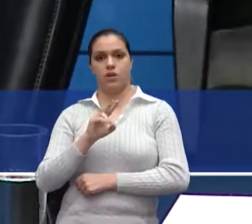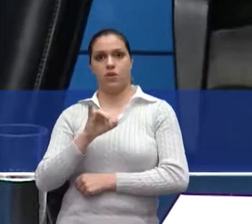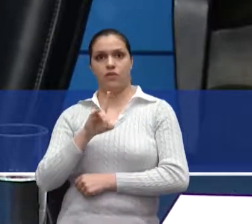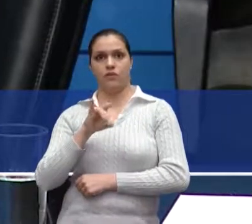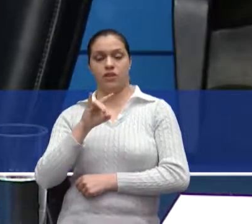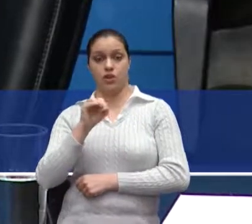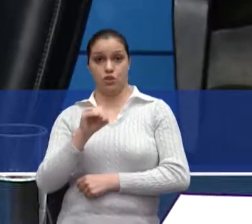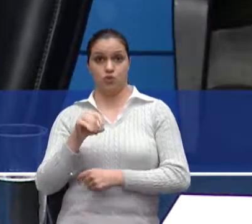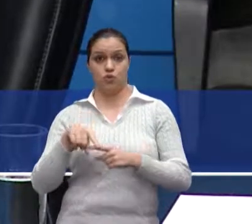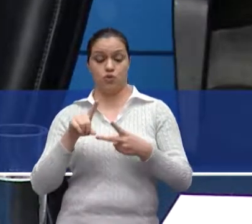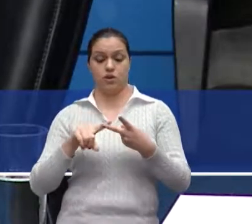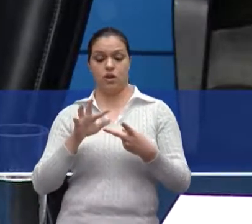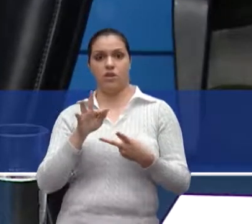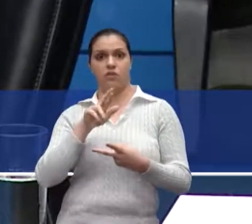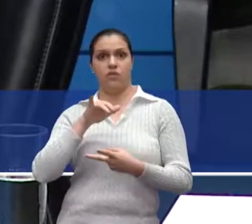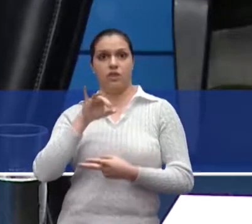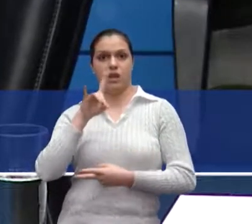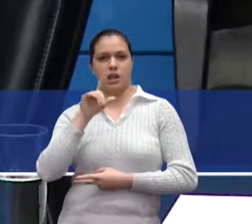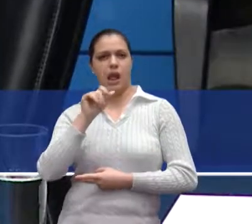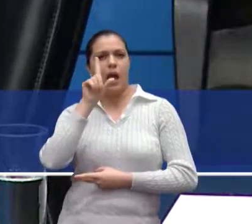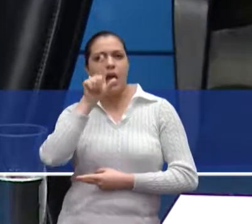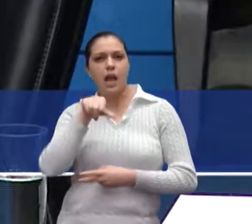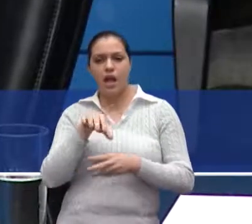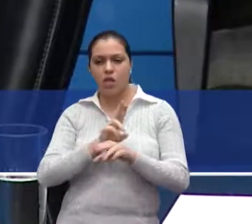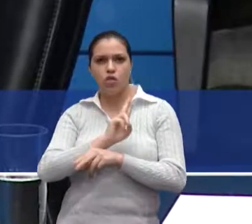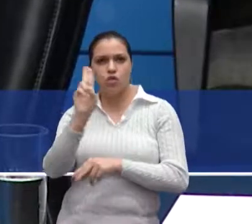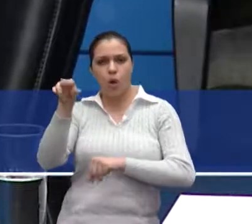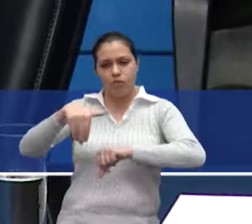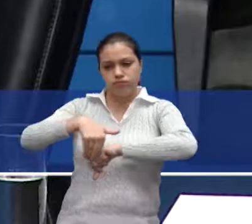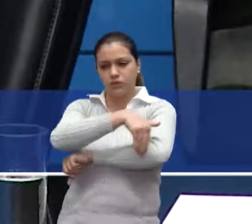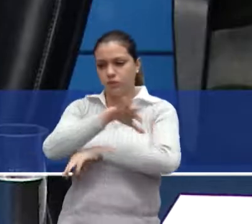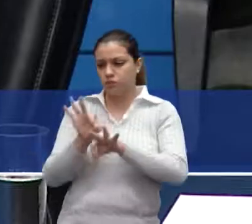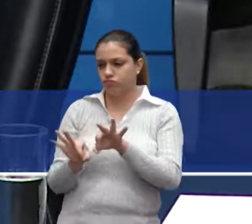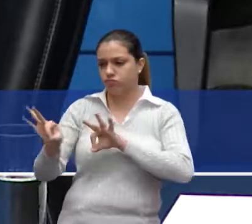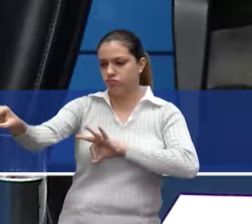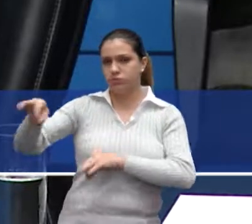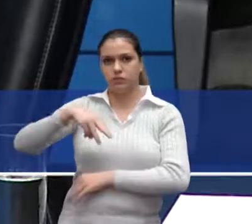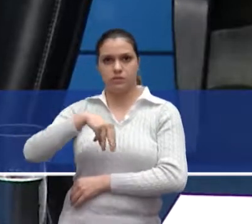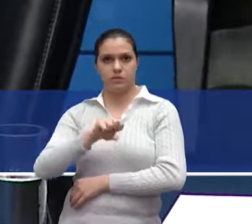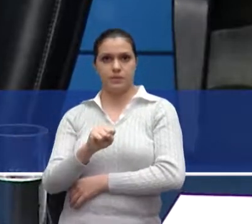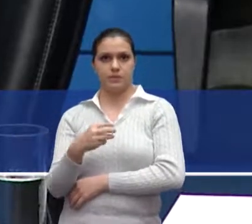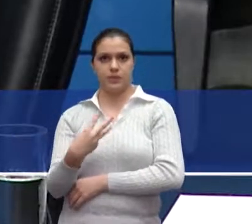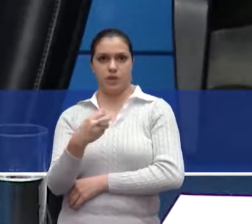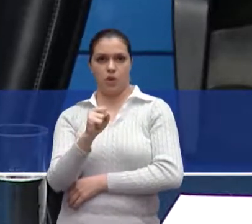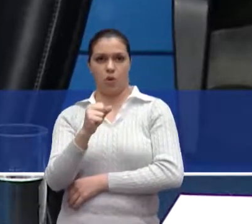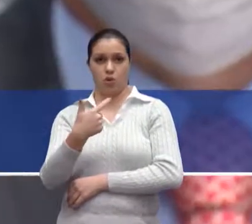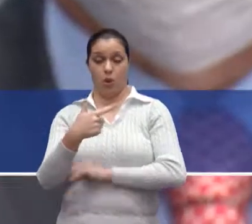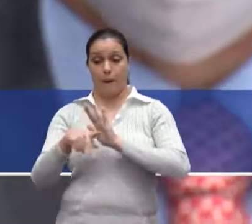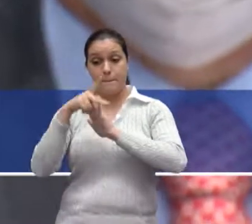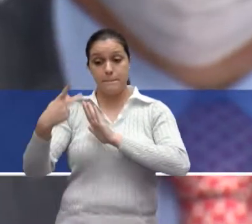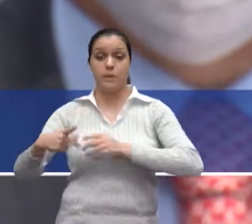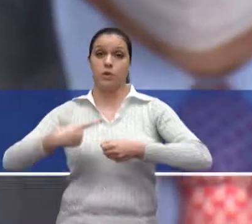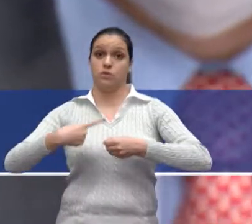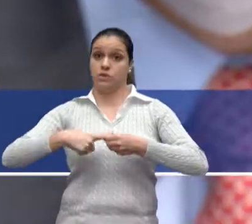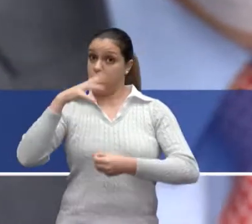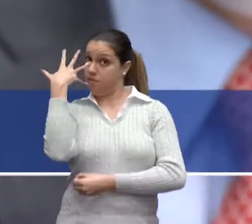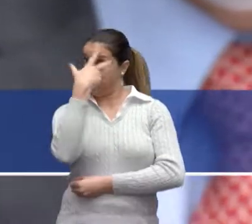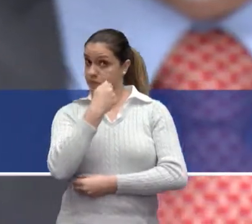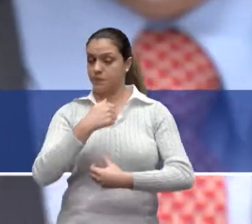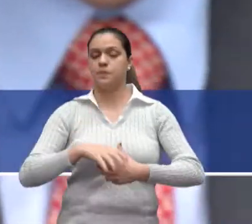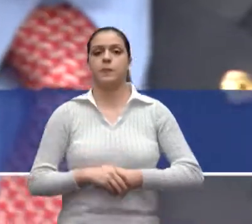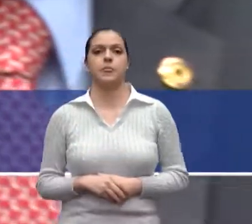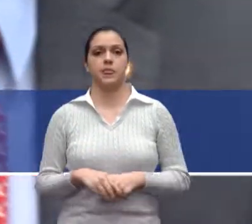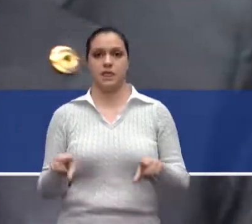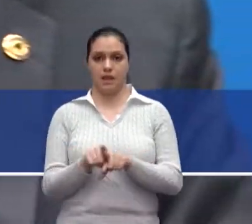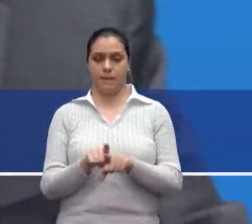Frida Garzela dos Santos, trechos da rodovia MS 382, na cidade de Bonito. Outros 3 projetos